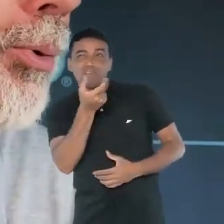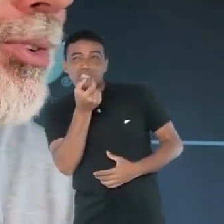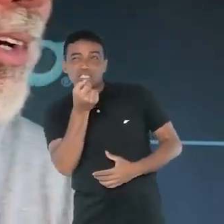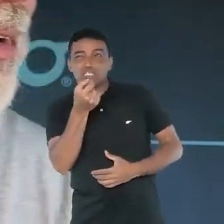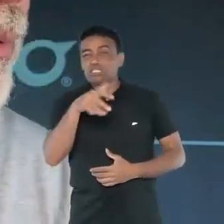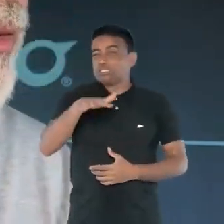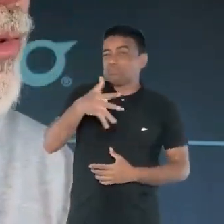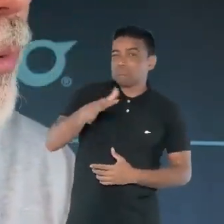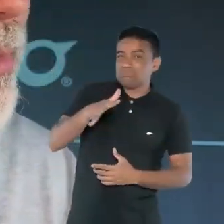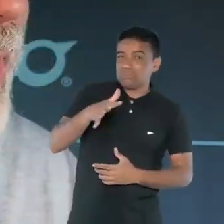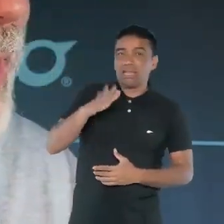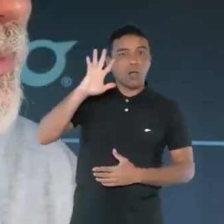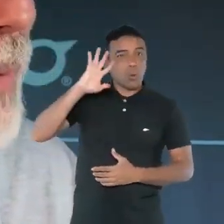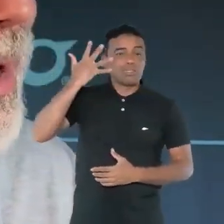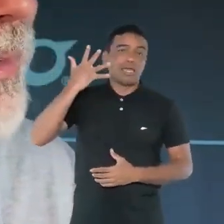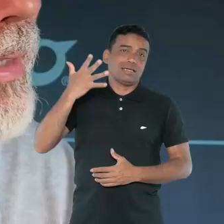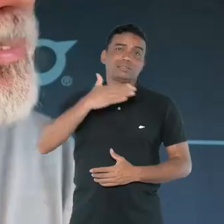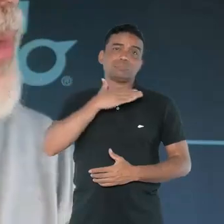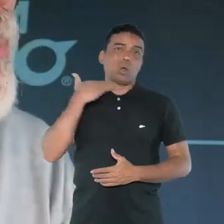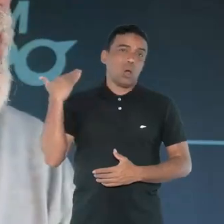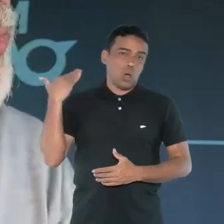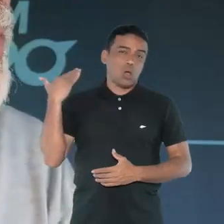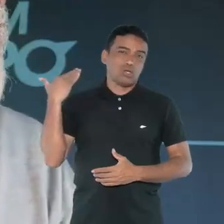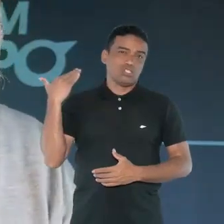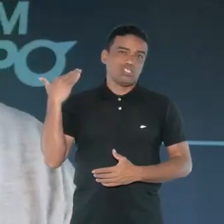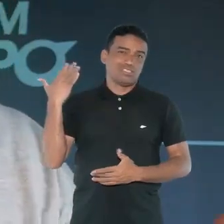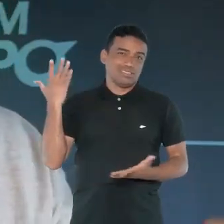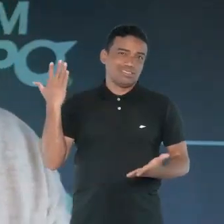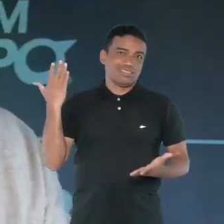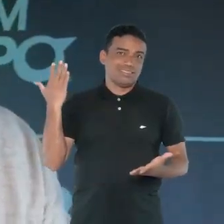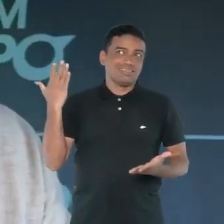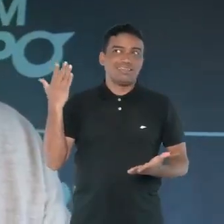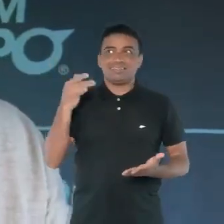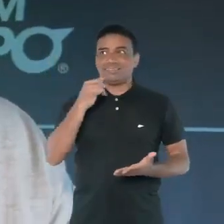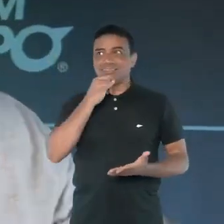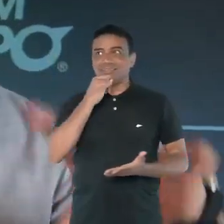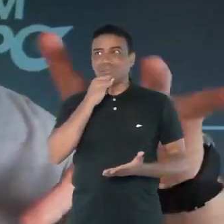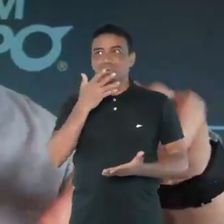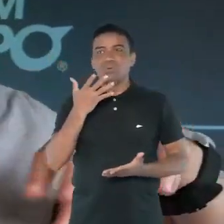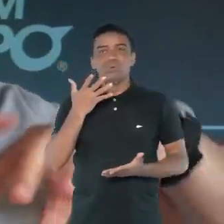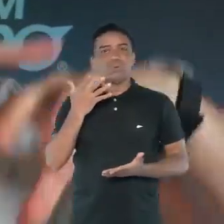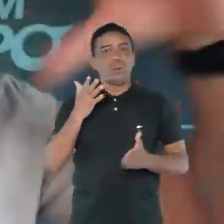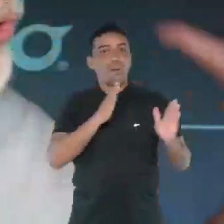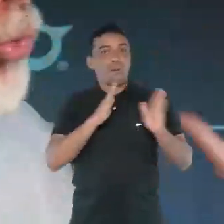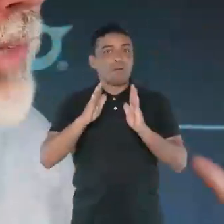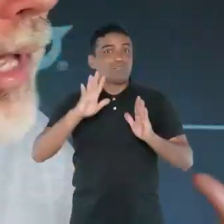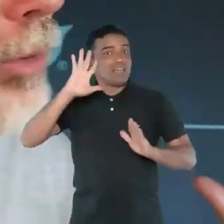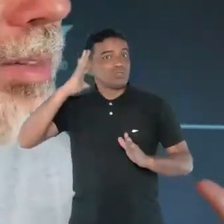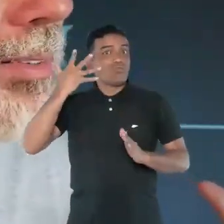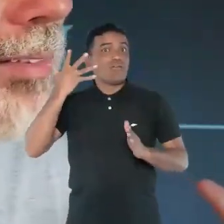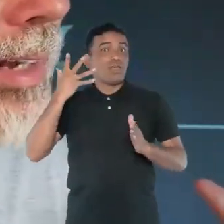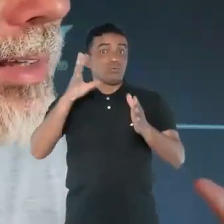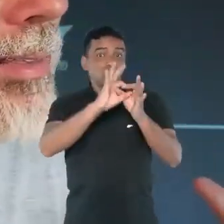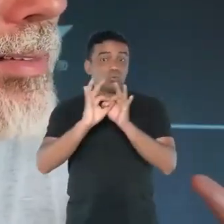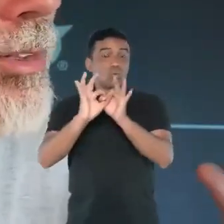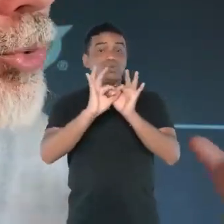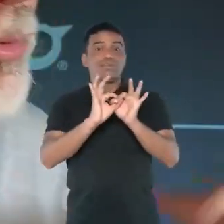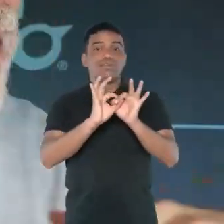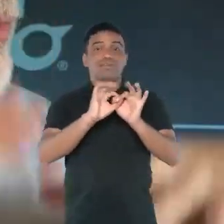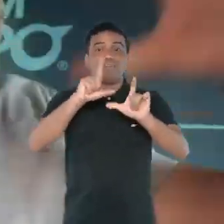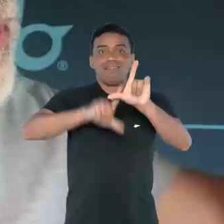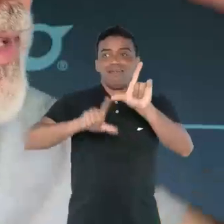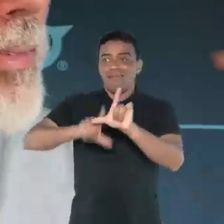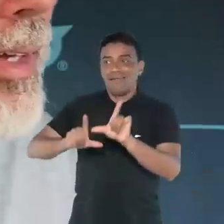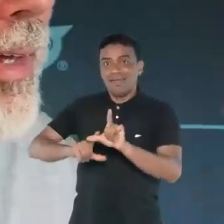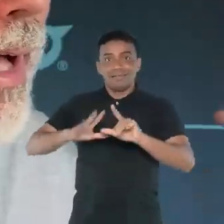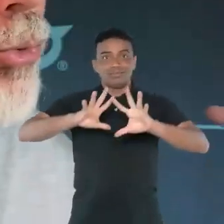20 e poucos, quando isso acontece, não é? E nesse momento parece que você resolveu juntar todas as letras e